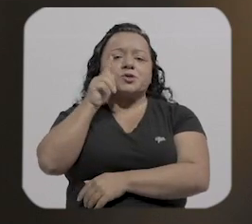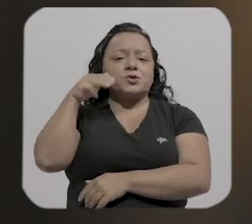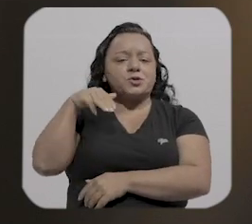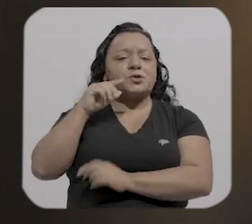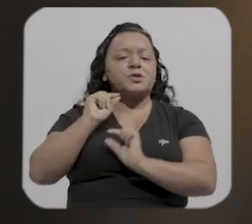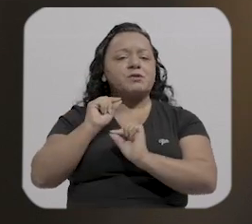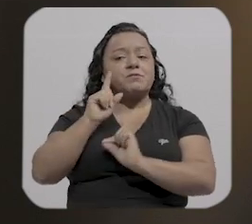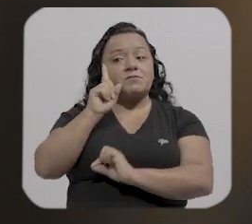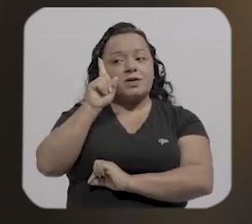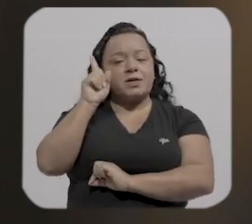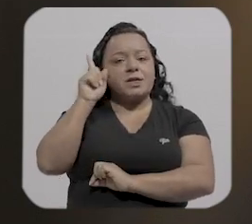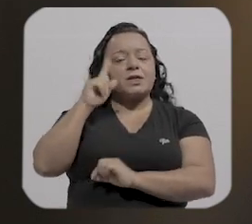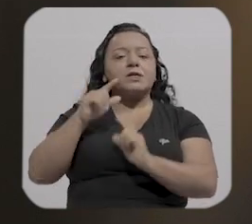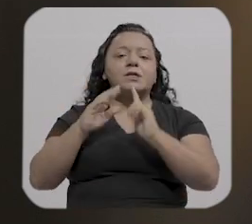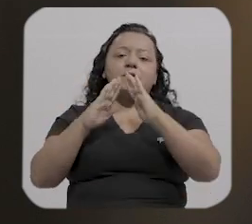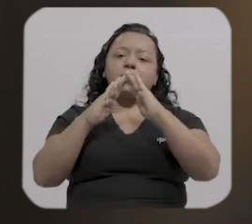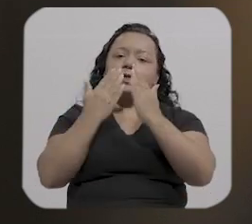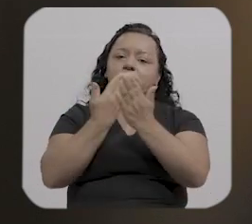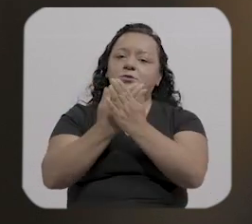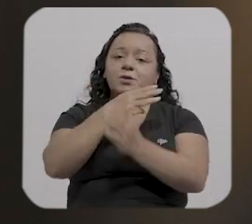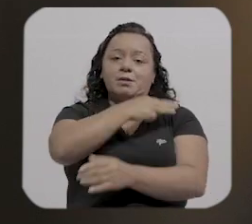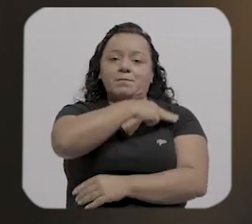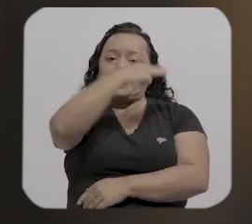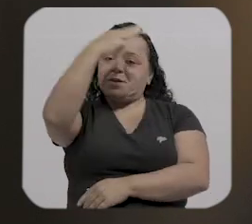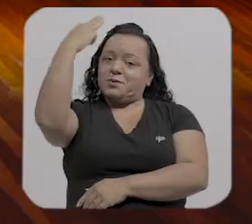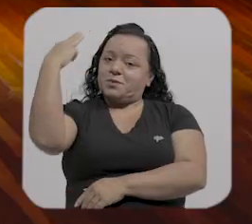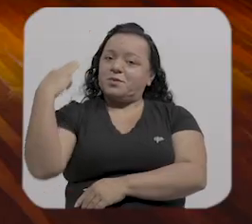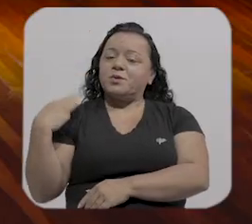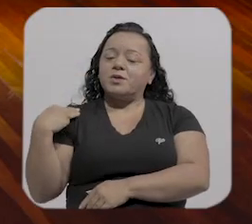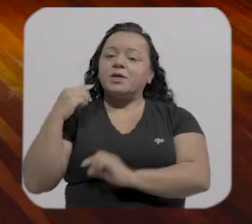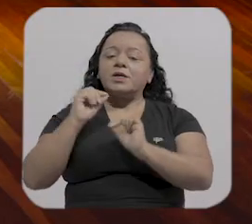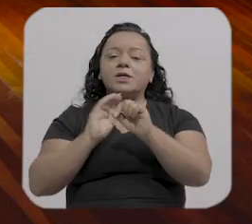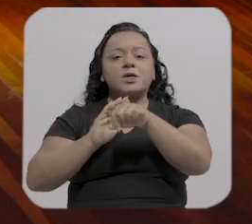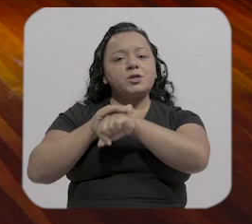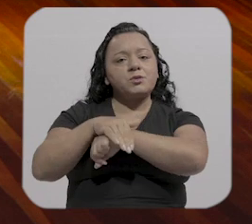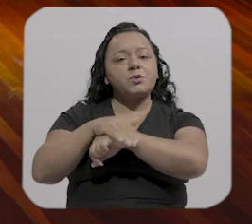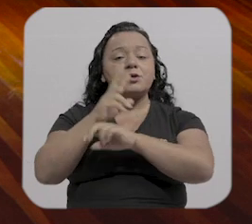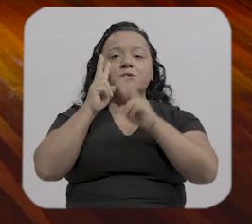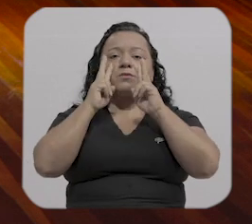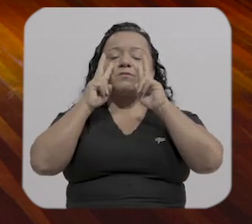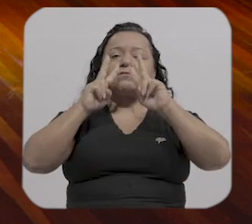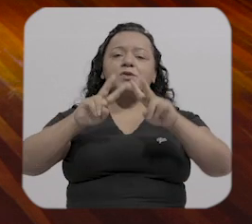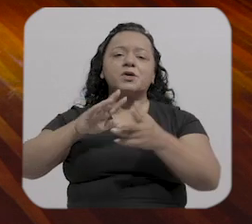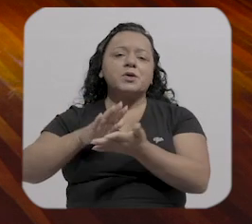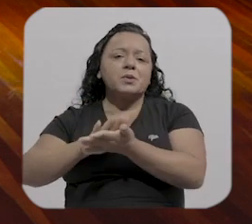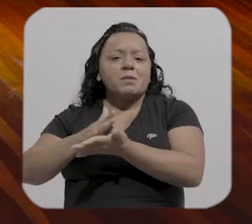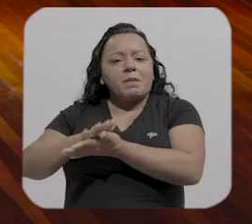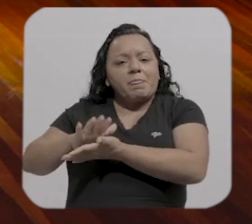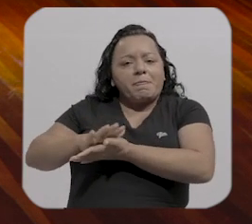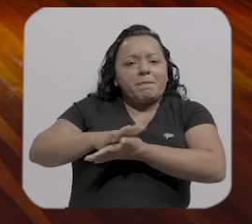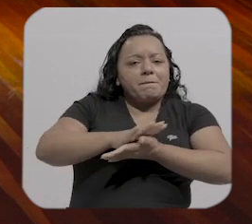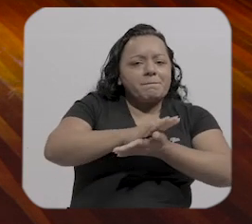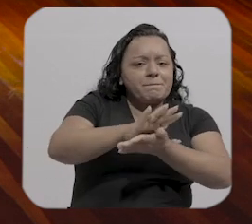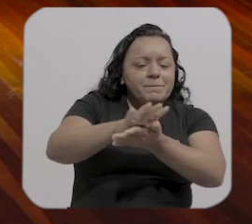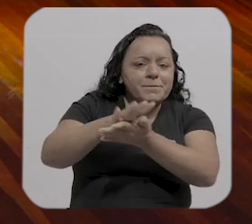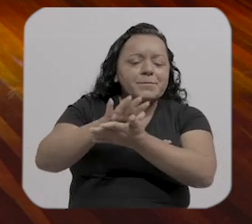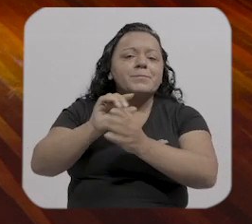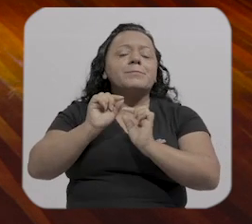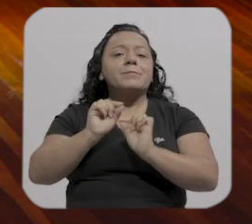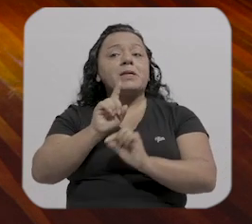de Guajará e ficava hospedado ali no Colégio Maria Auxiliadora. E nas noites eu via os tambores